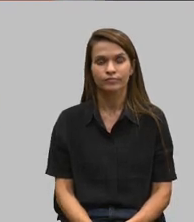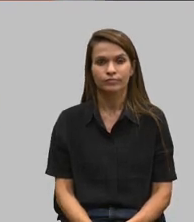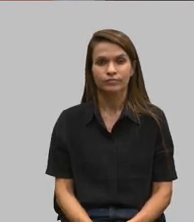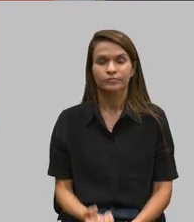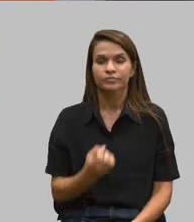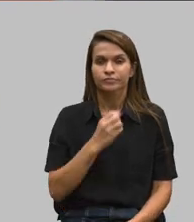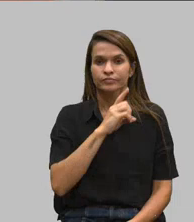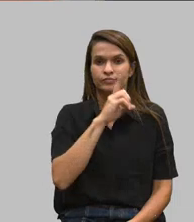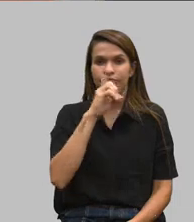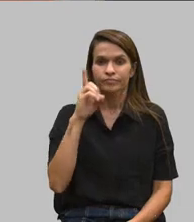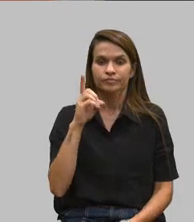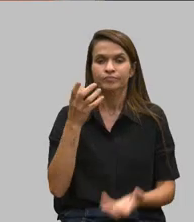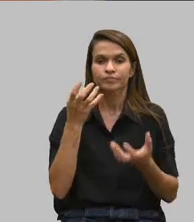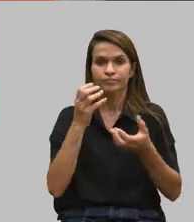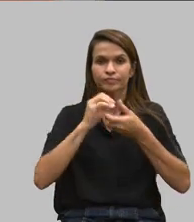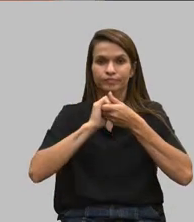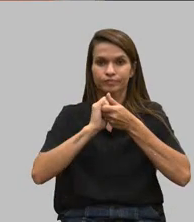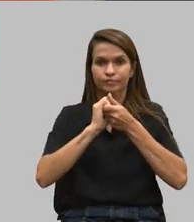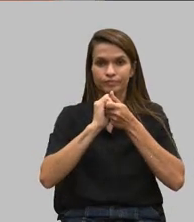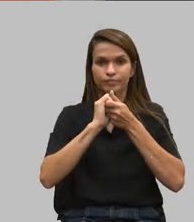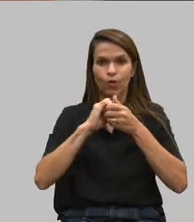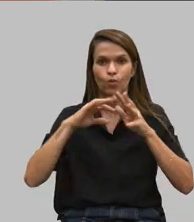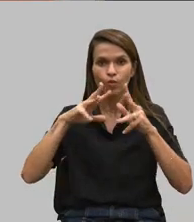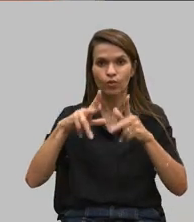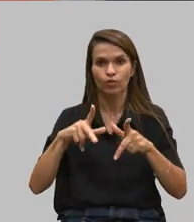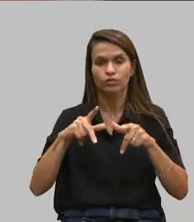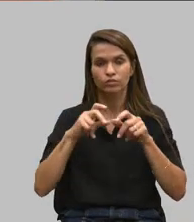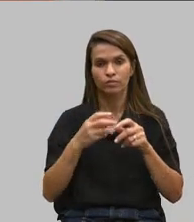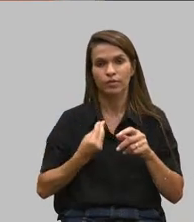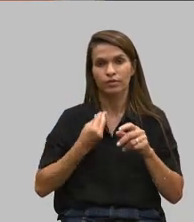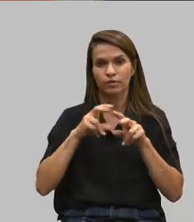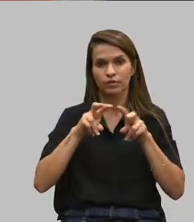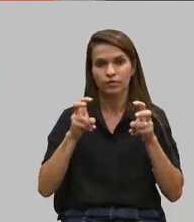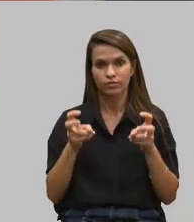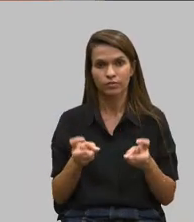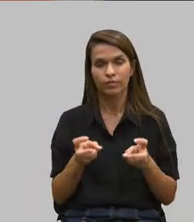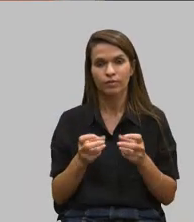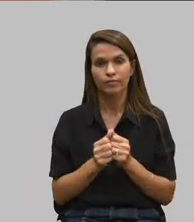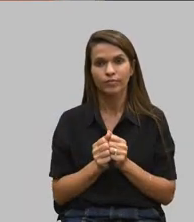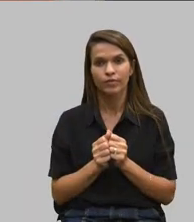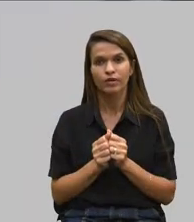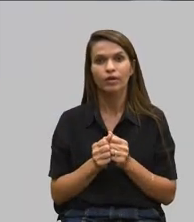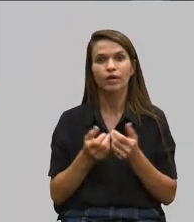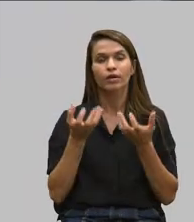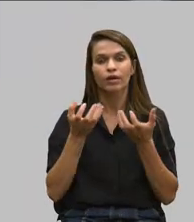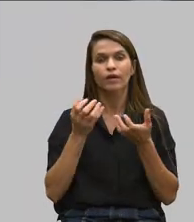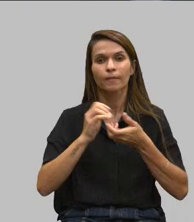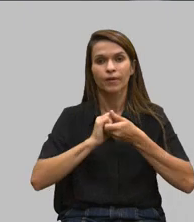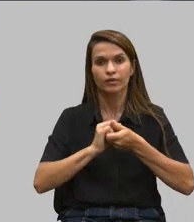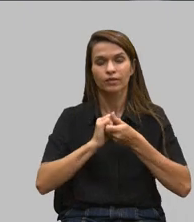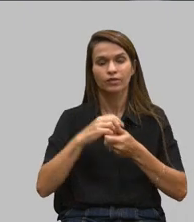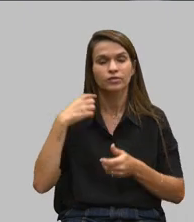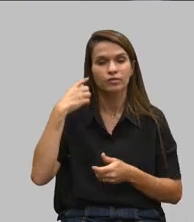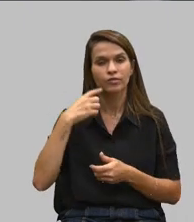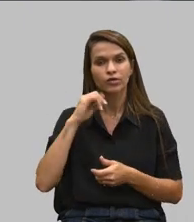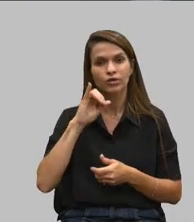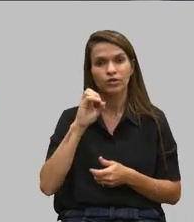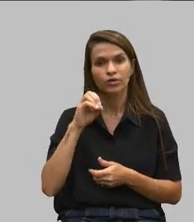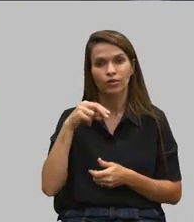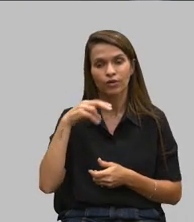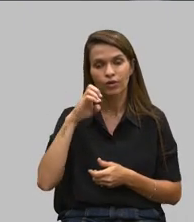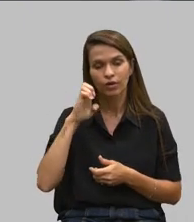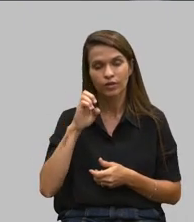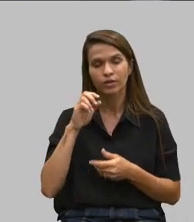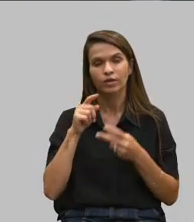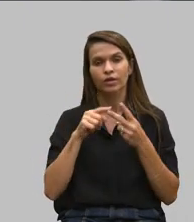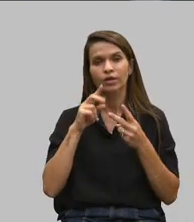Bom dia quero parabenizar toda a banca eu quero parabenizar também as deputadas né I Pinheiro e Quiara